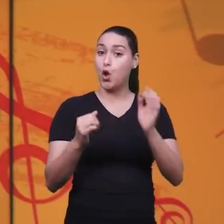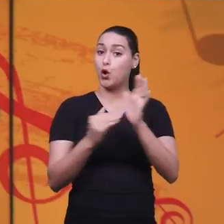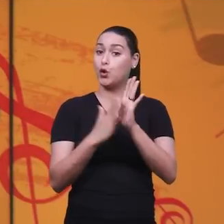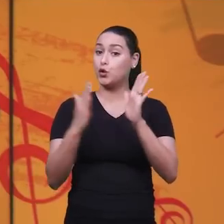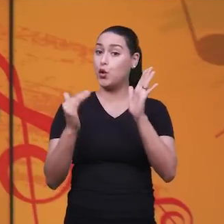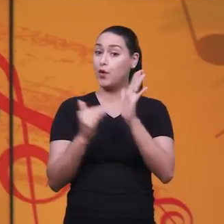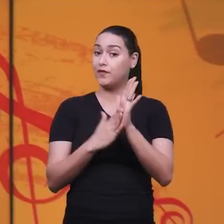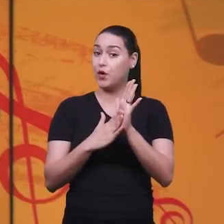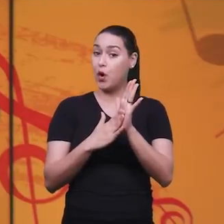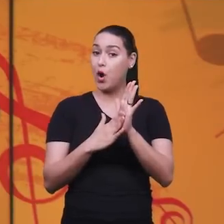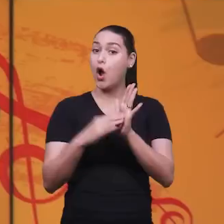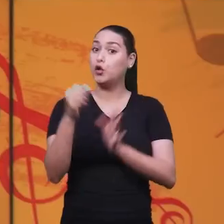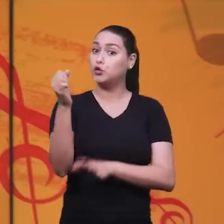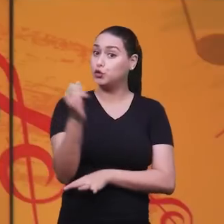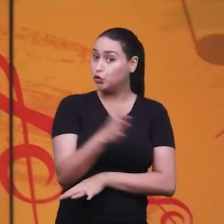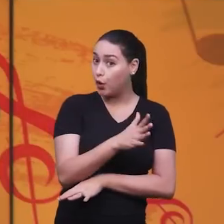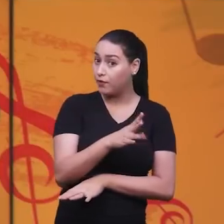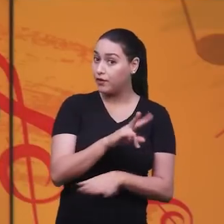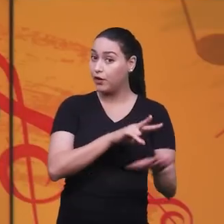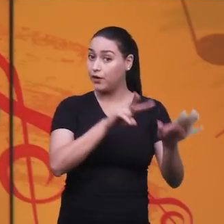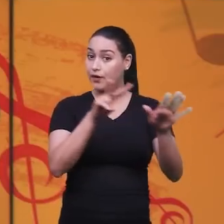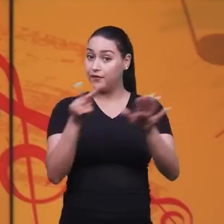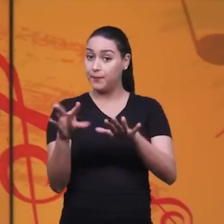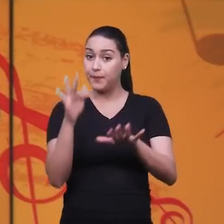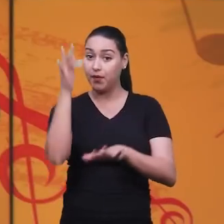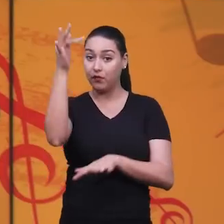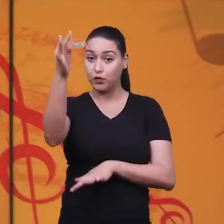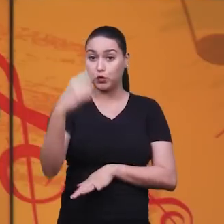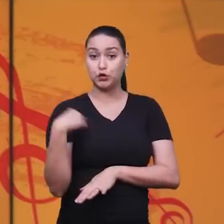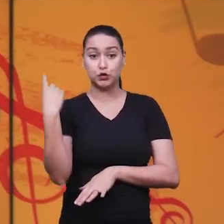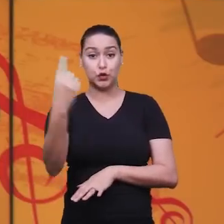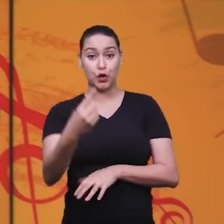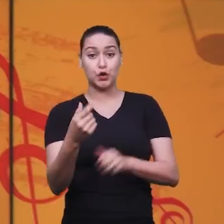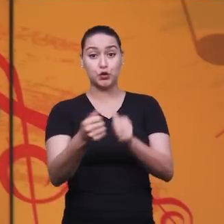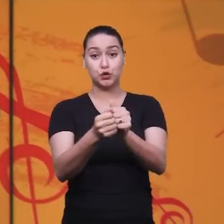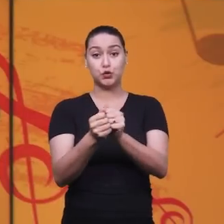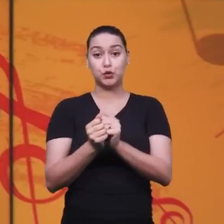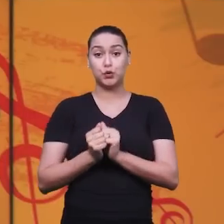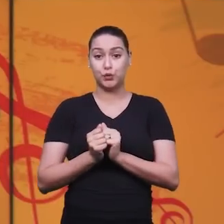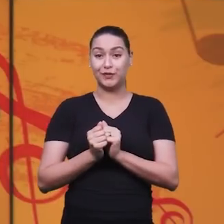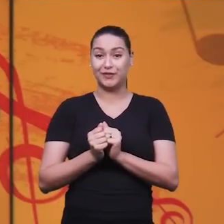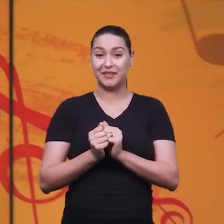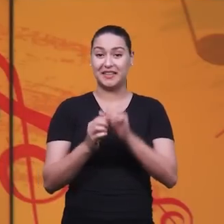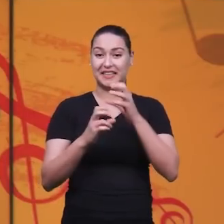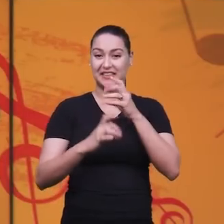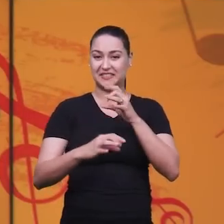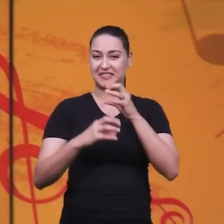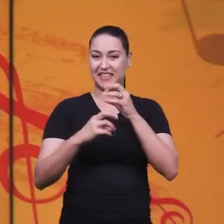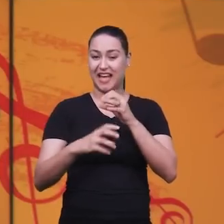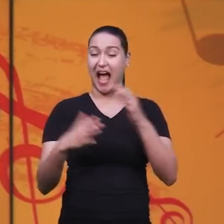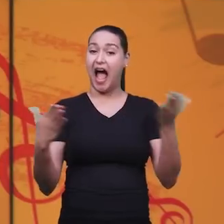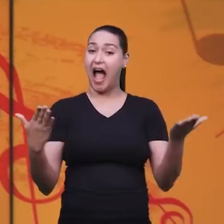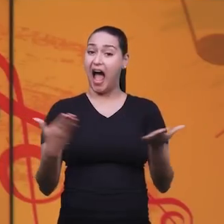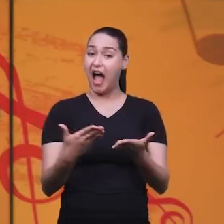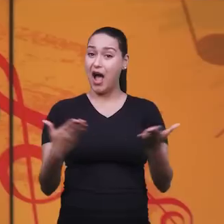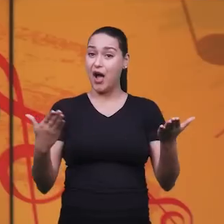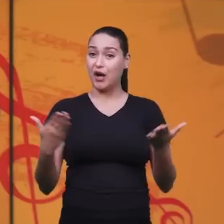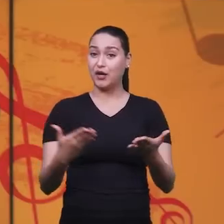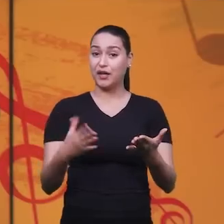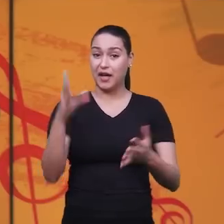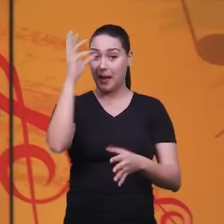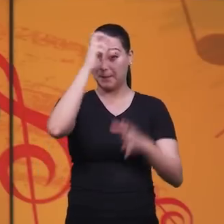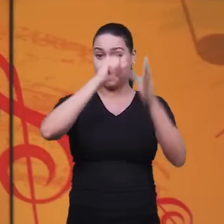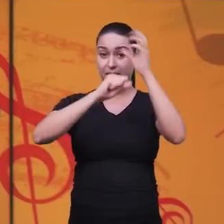este louvor tem notinhas novas. E na próxima aula, nós vamos tocar junto com o louvor na flauta.